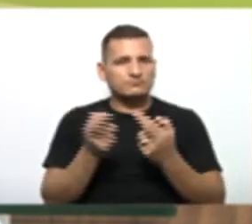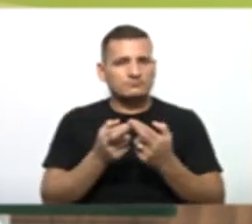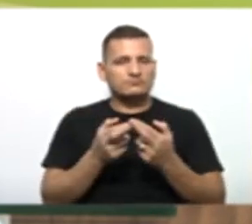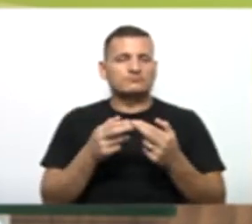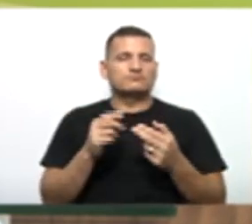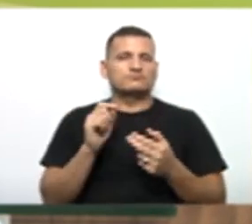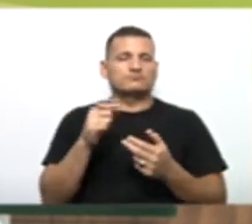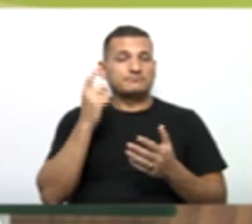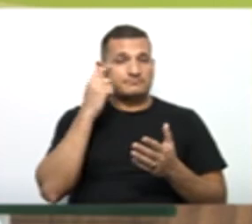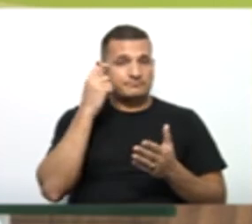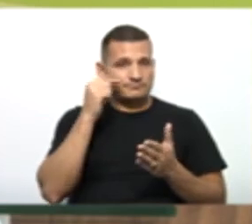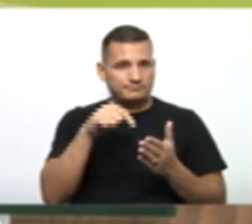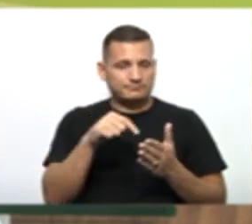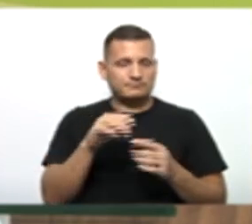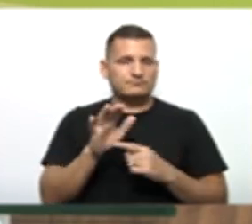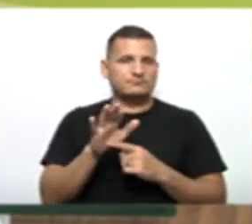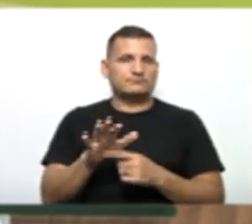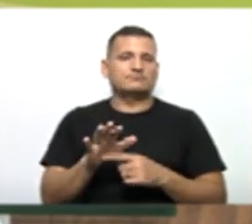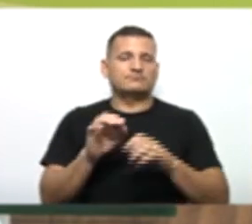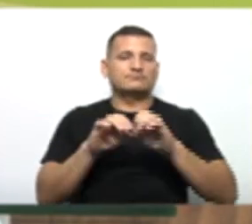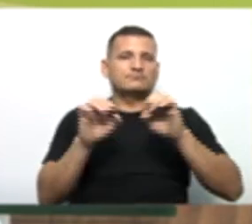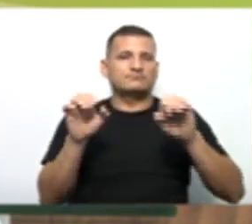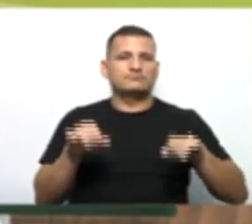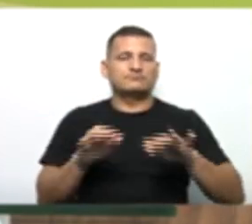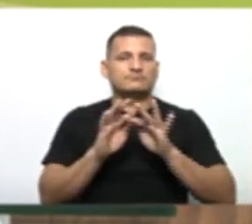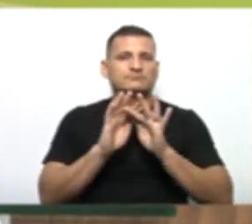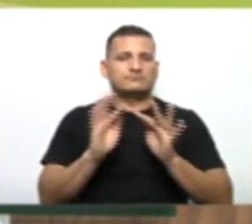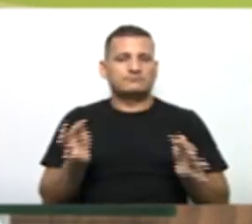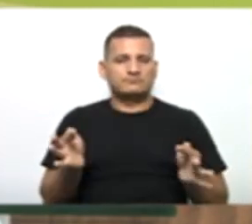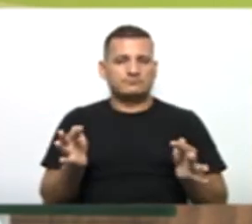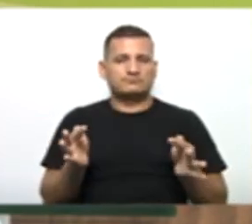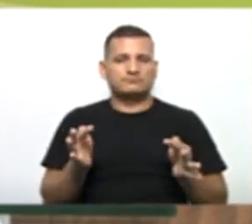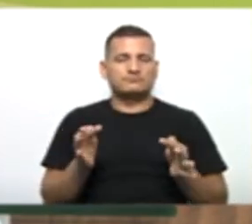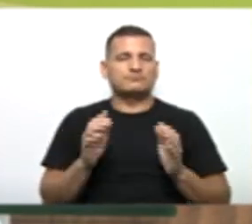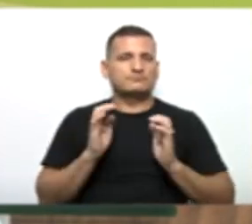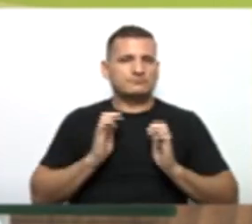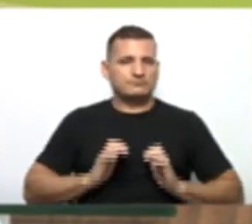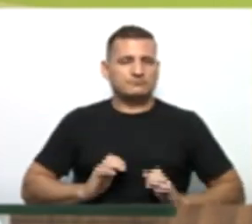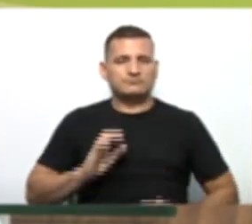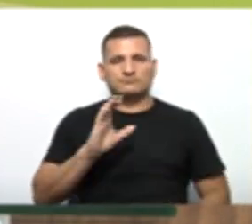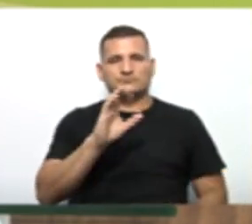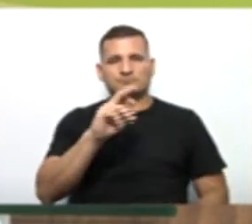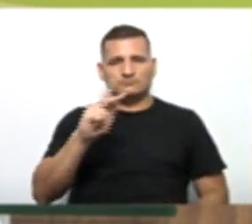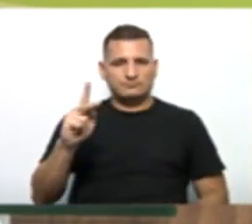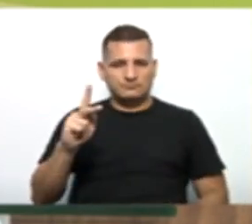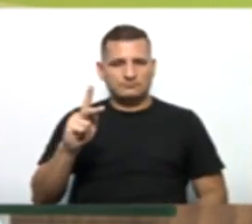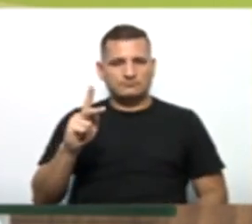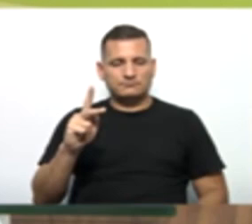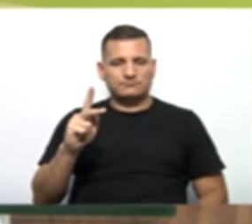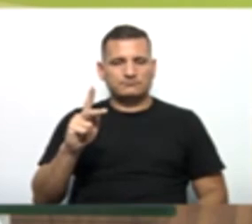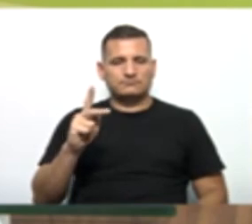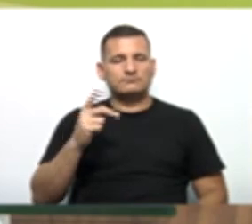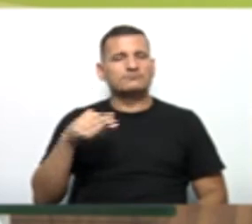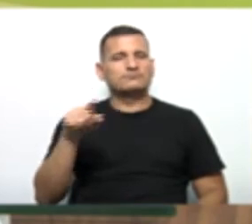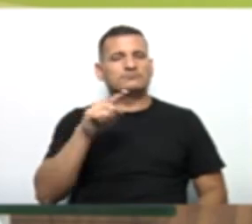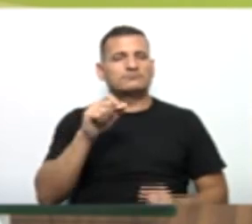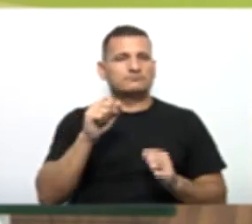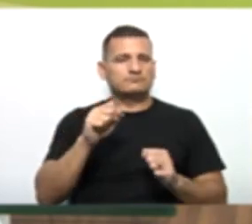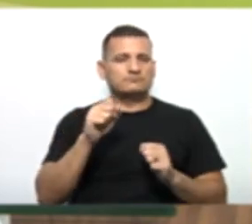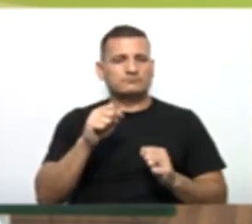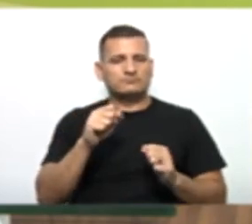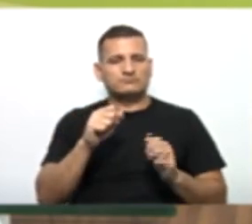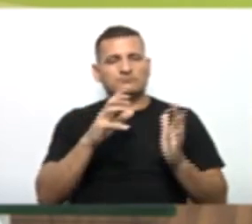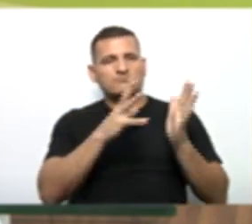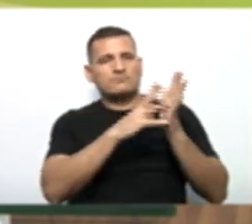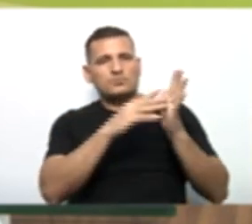e nós apresentamos uma estrutura bem simples de o código de ética de uma cooperativa para que vocês possam seguir